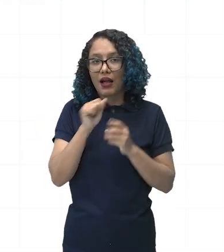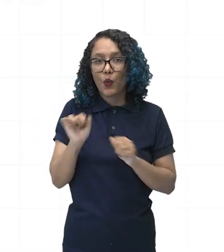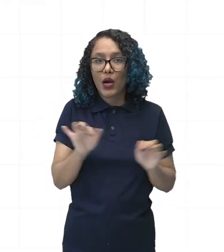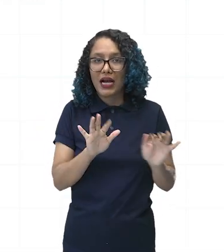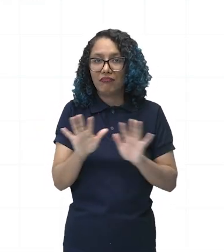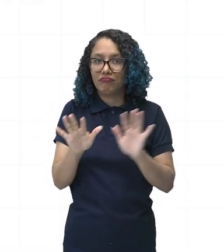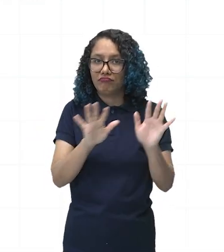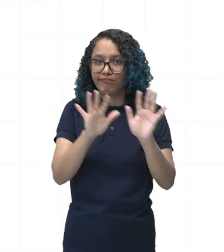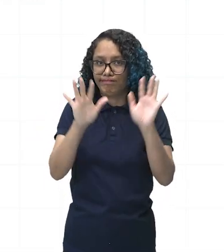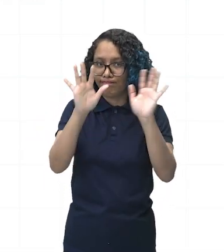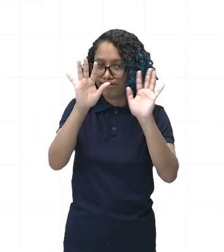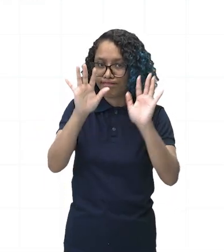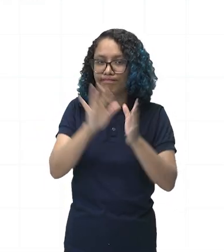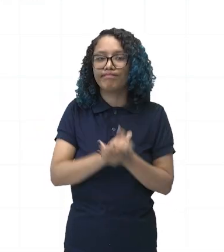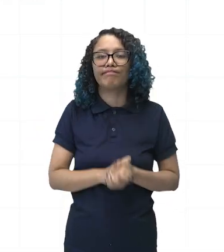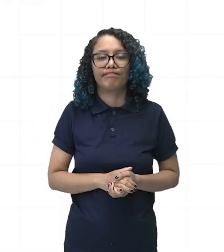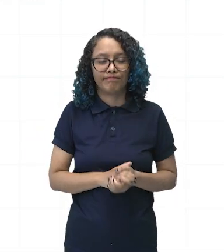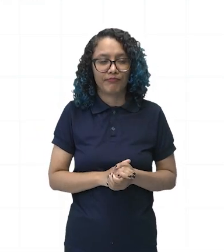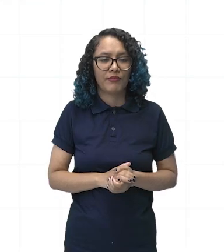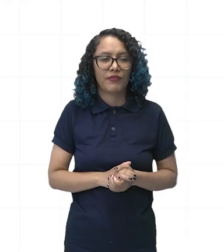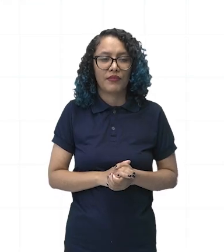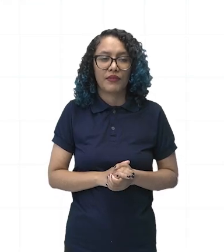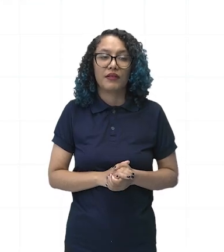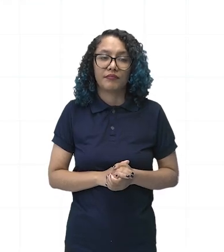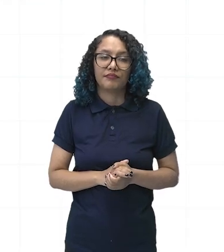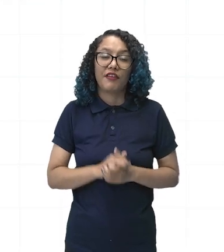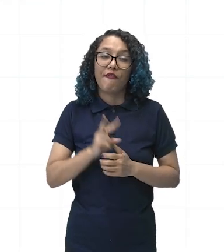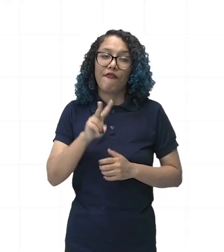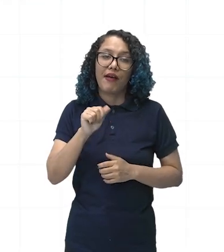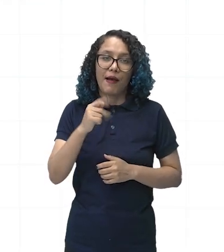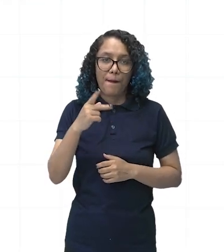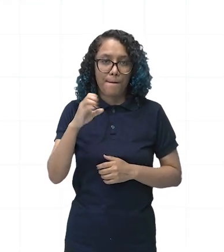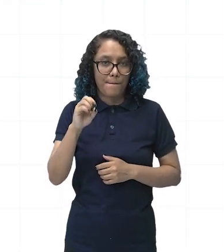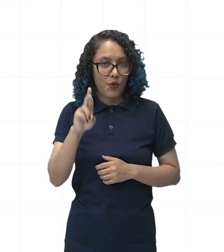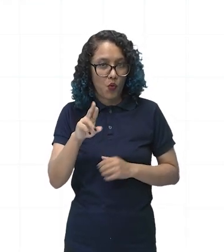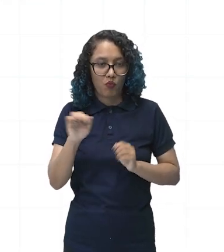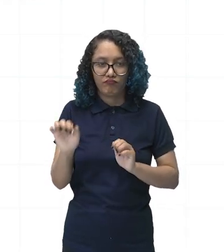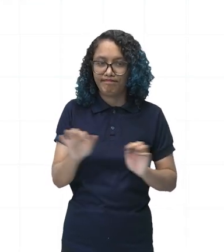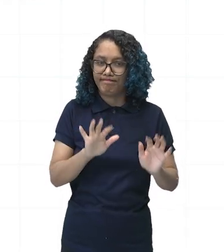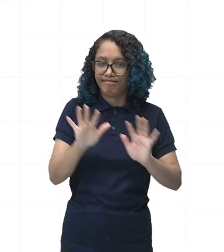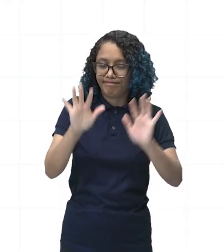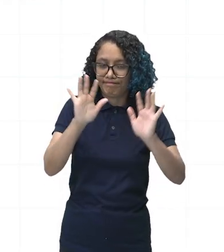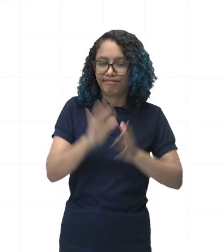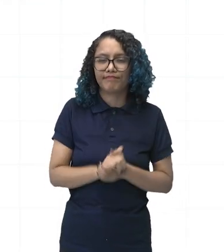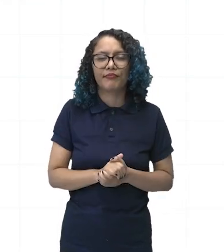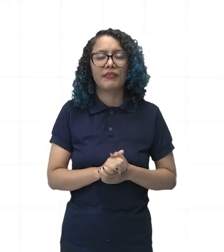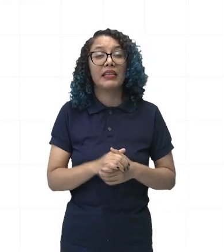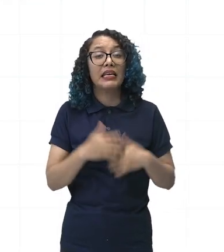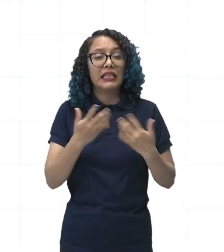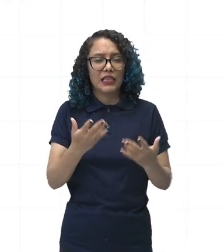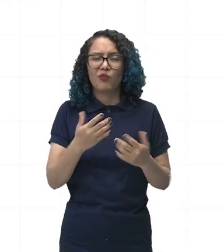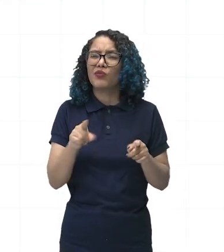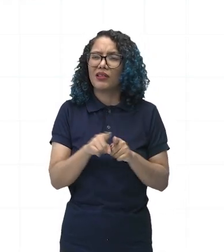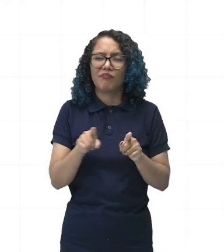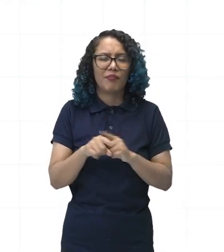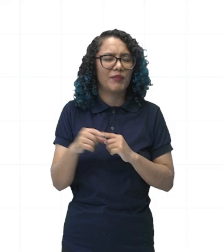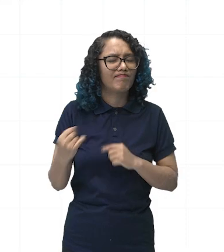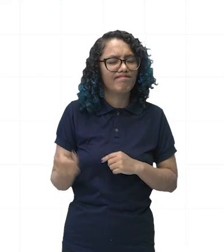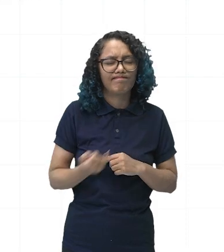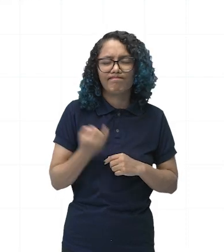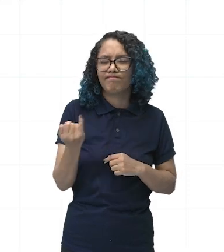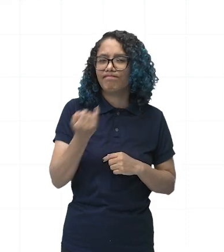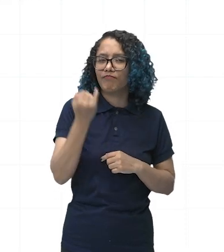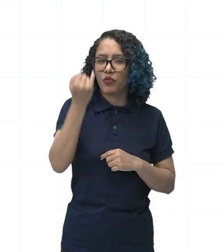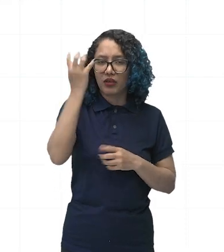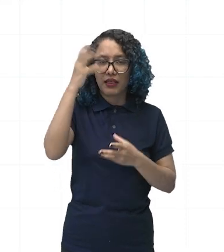estado gasoso, conhecida então como vapor. E a água nesse estado representa um papel crucial